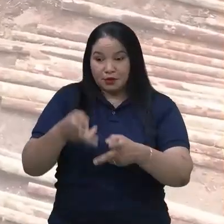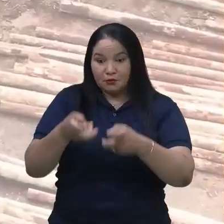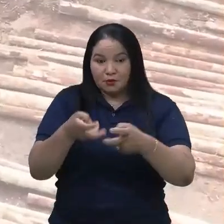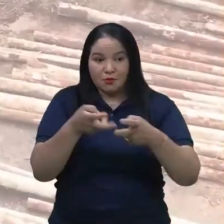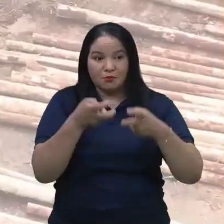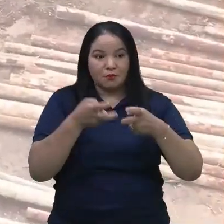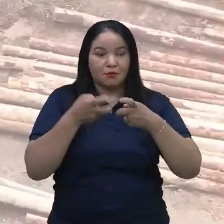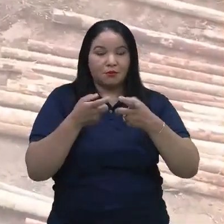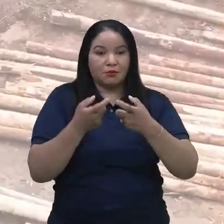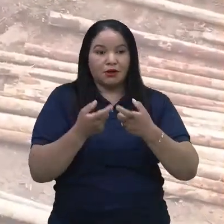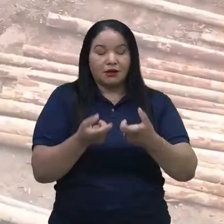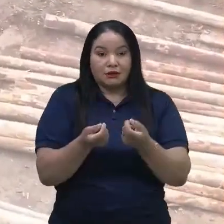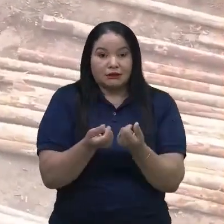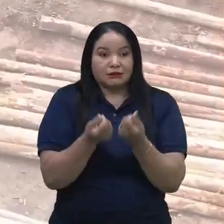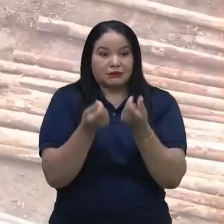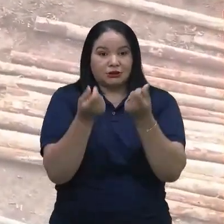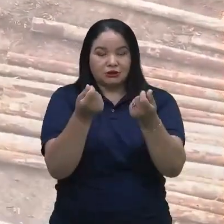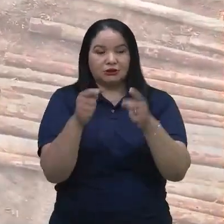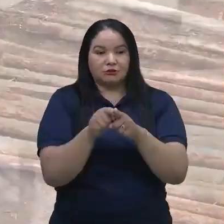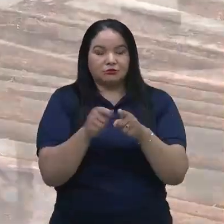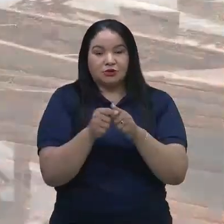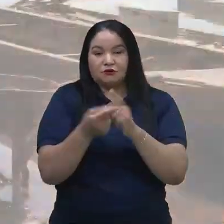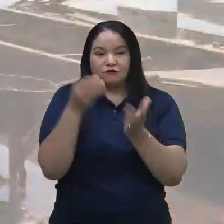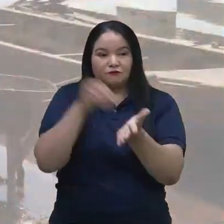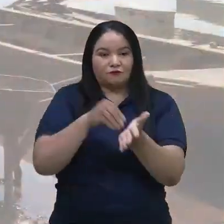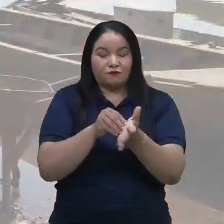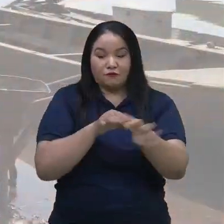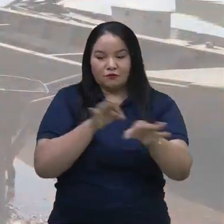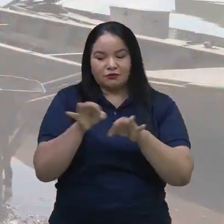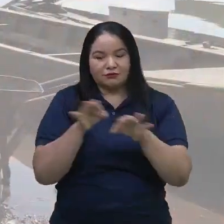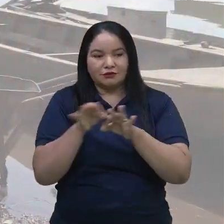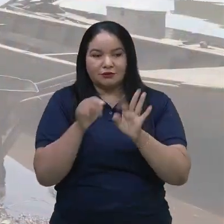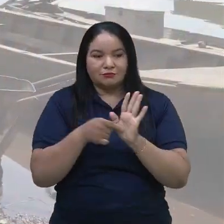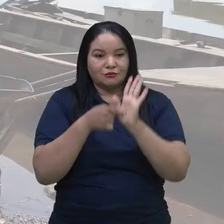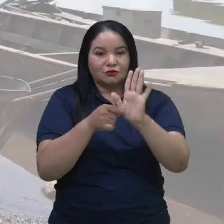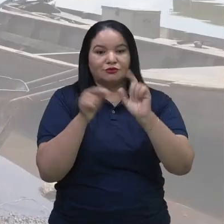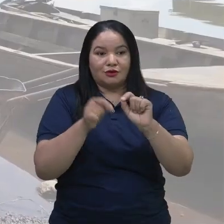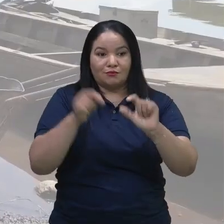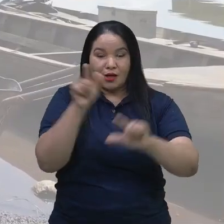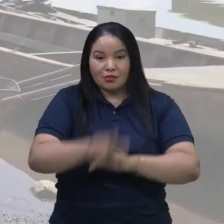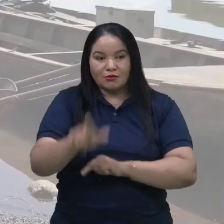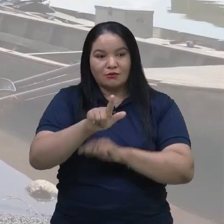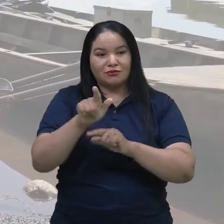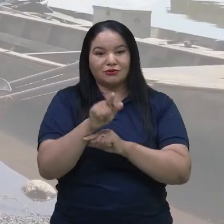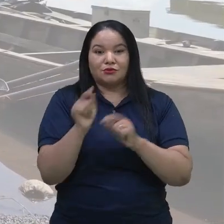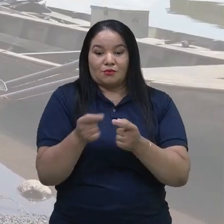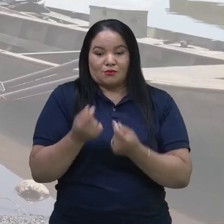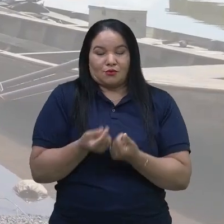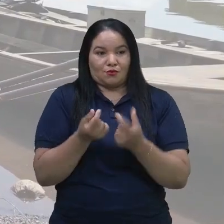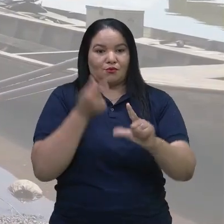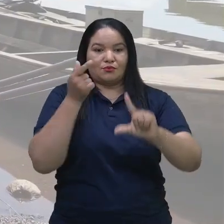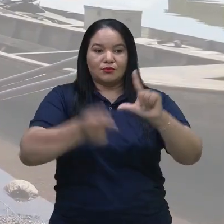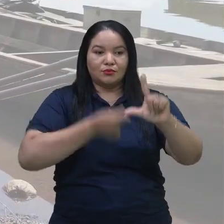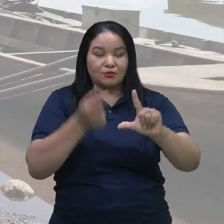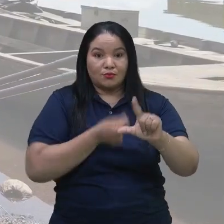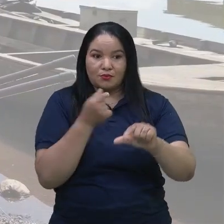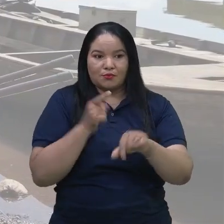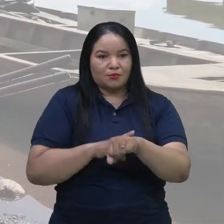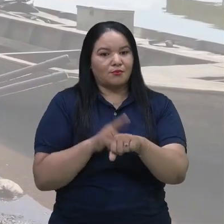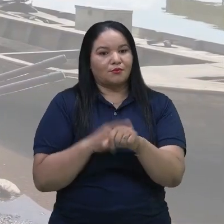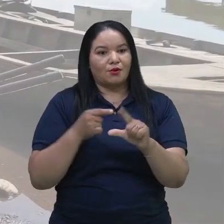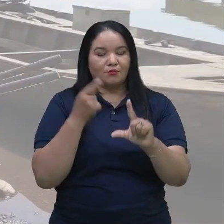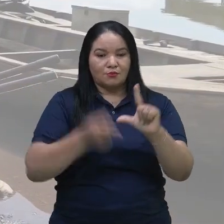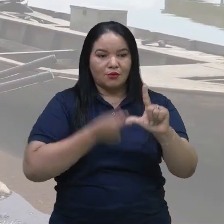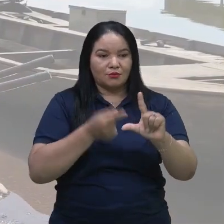interesses econômicos e ausência de planejamento, revela uma lógica que privilegia o lucro imediato em detrimento